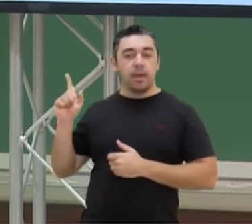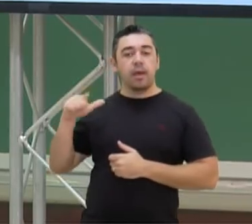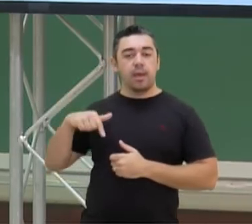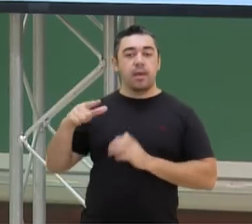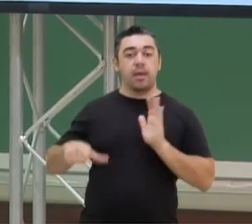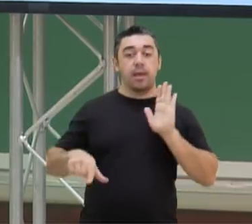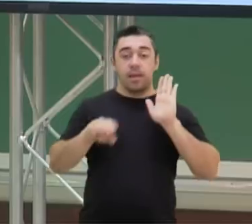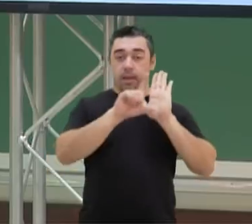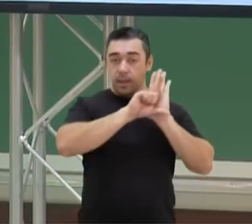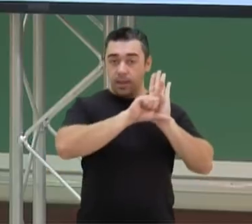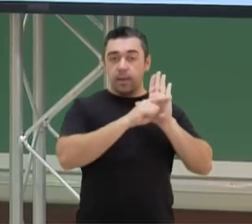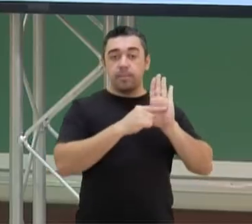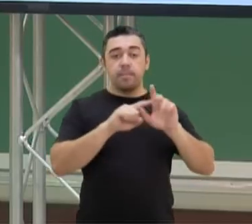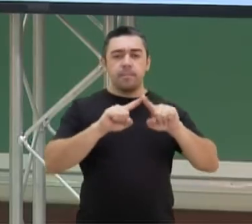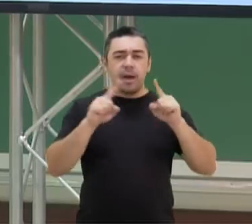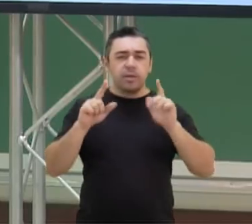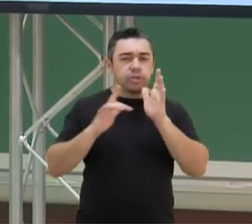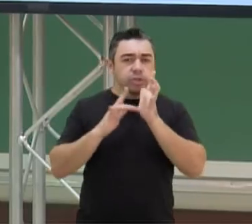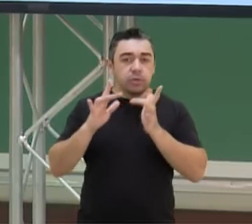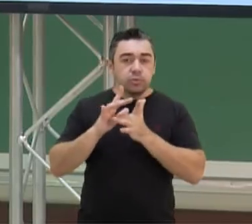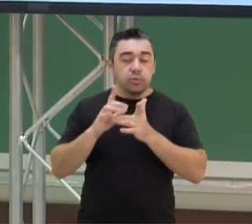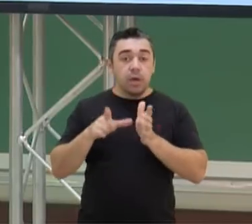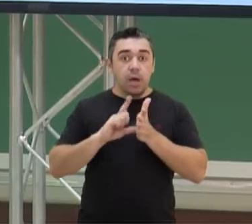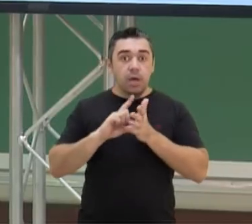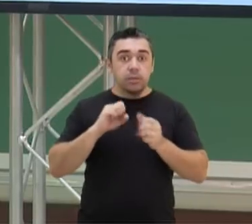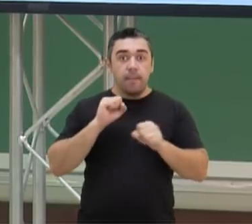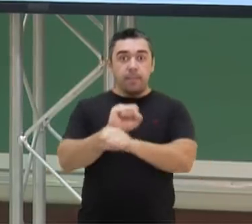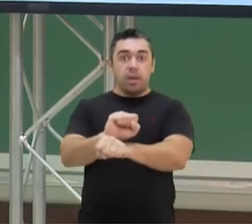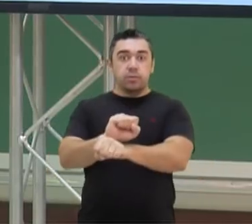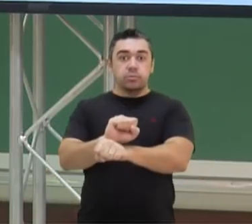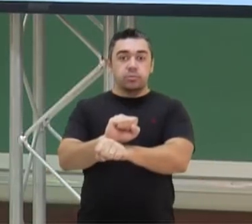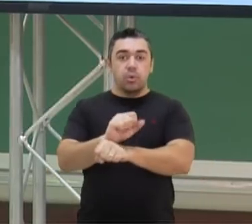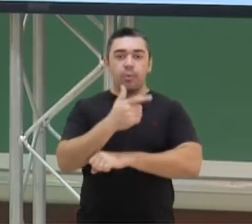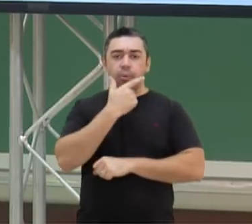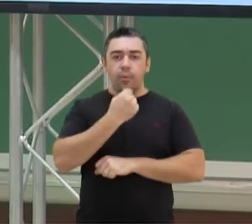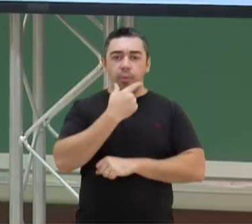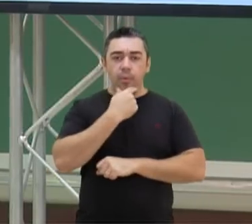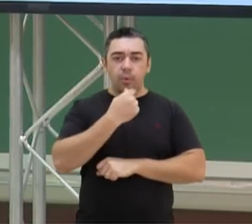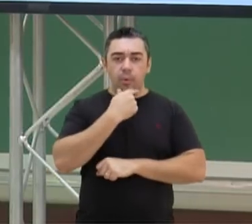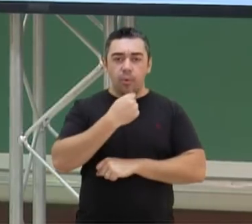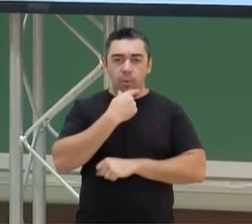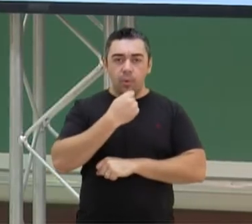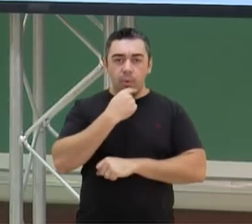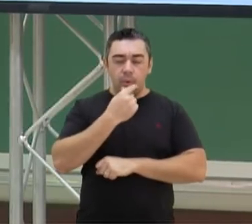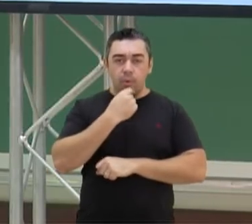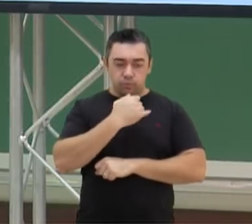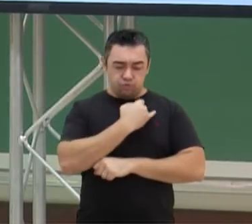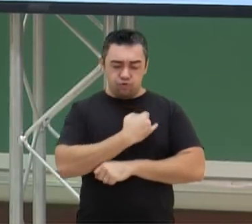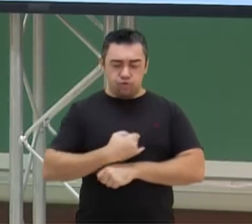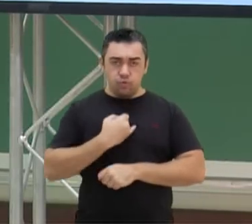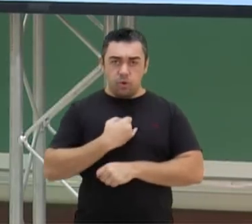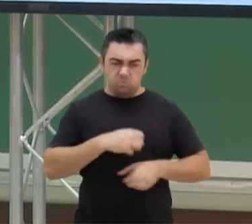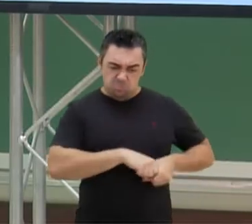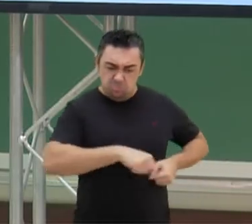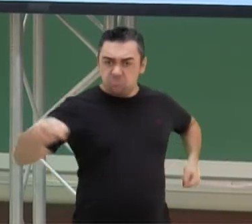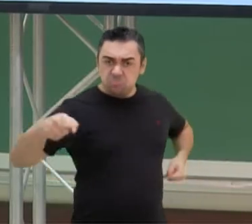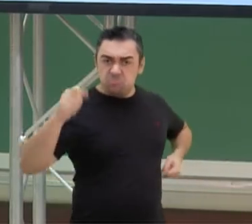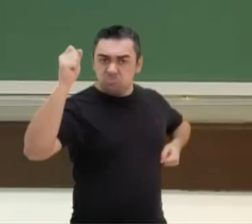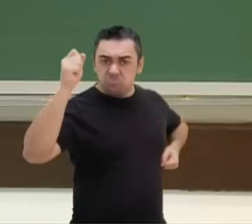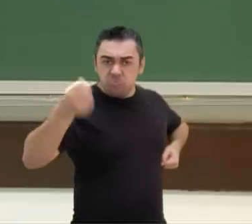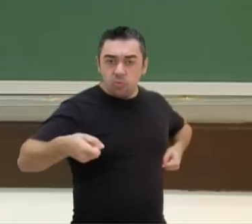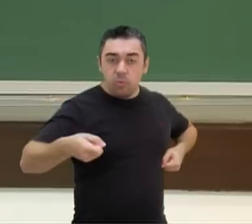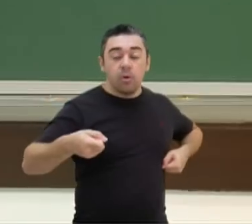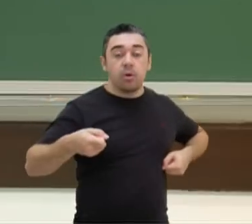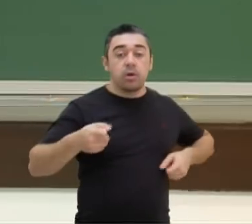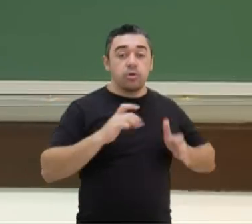Mas, no Novo Testamento, Jesus, quando vai ser preso, e aí João puxa a espada, uma arma, Jesus fala, guarde sua